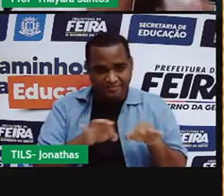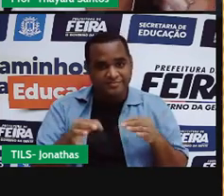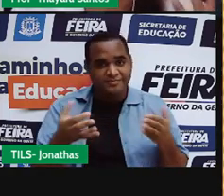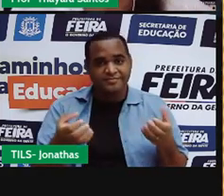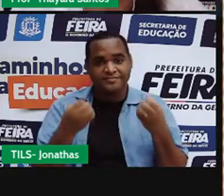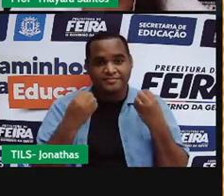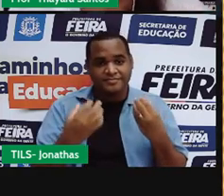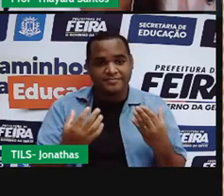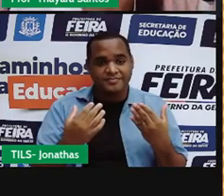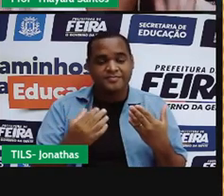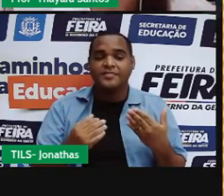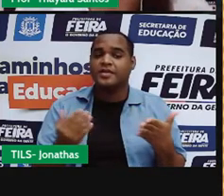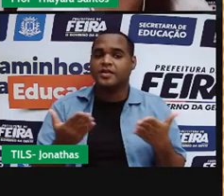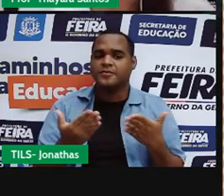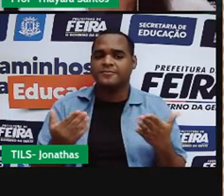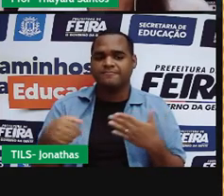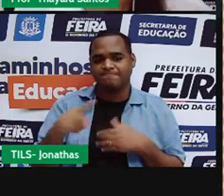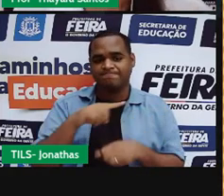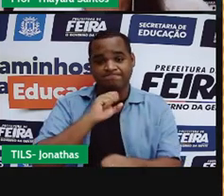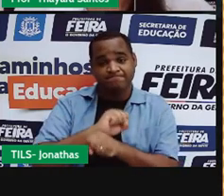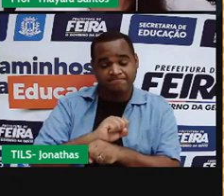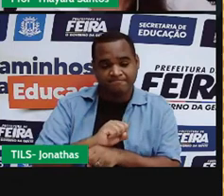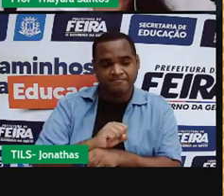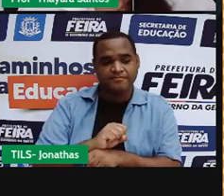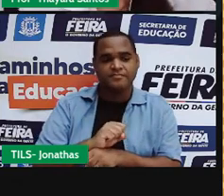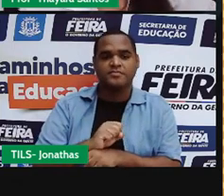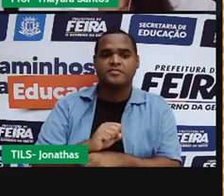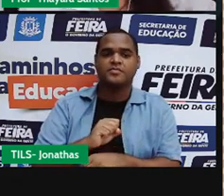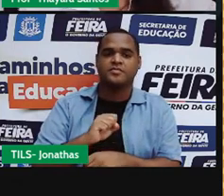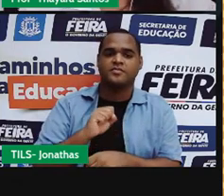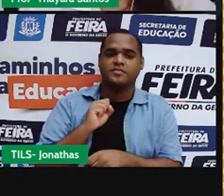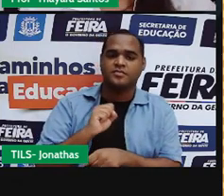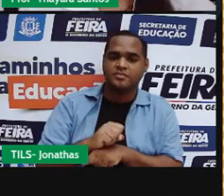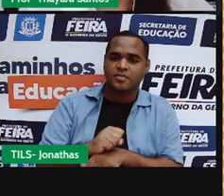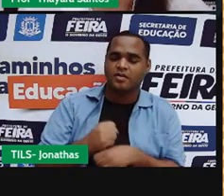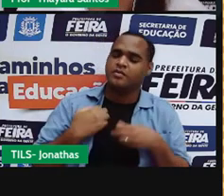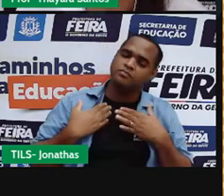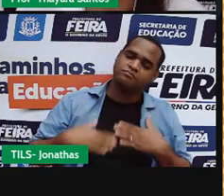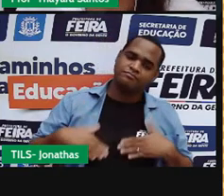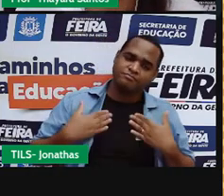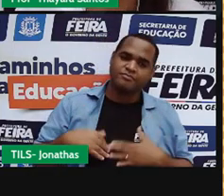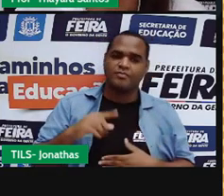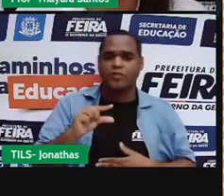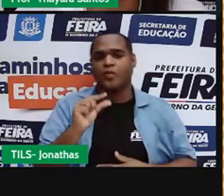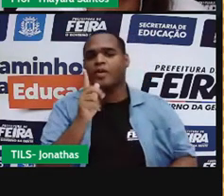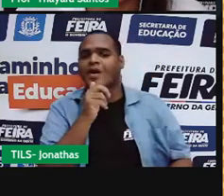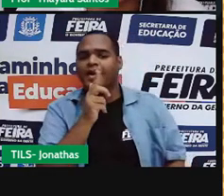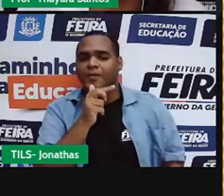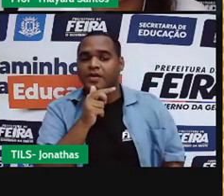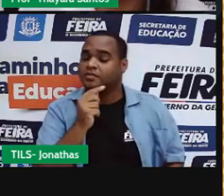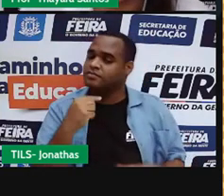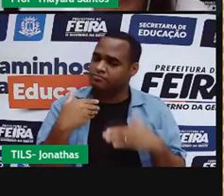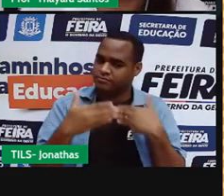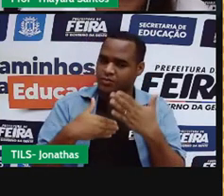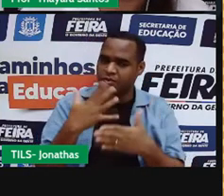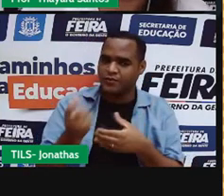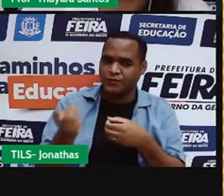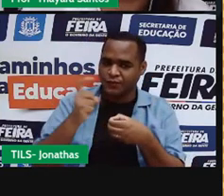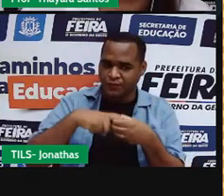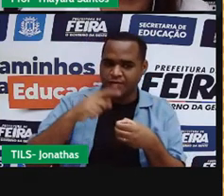E no momento a gente vai fazer uma pausa, vamos parar por aqui, descansar um pouquinho, tomar uma água e daqui a pouco a gente